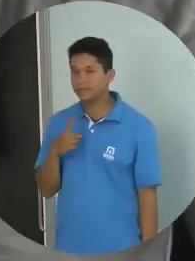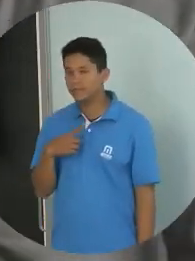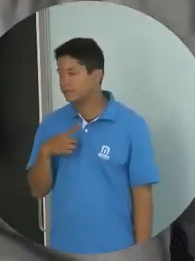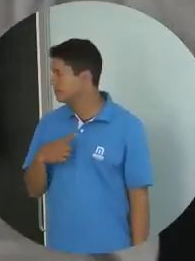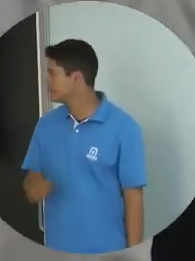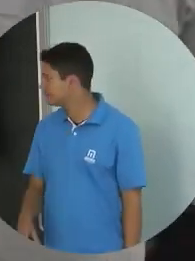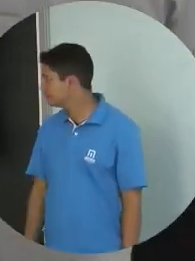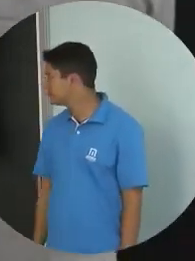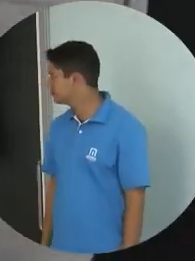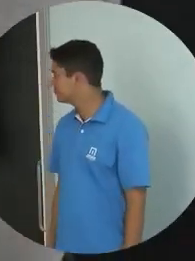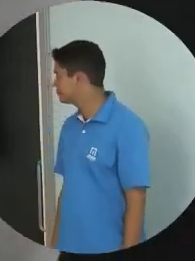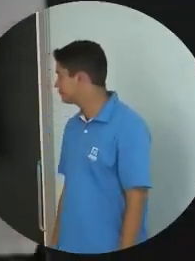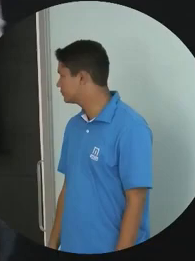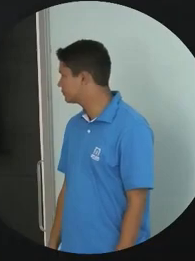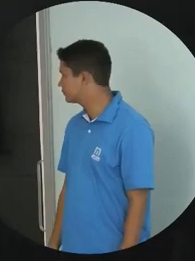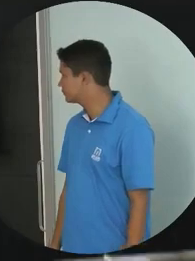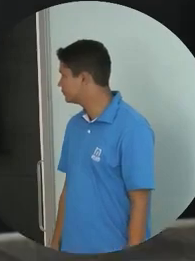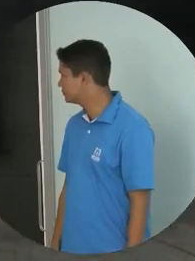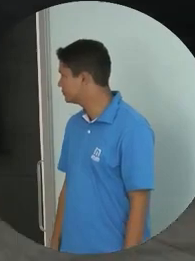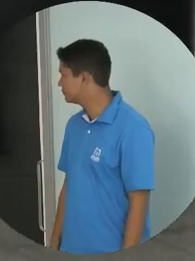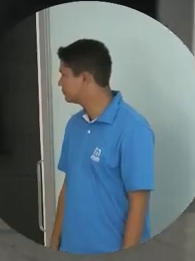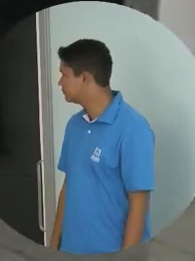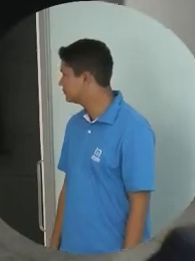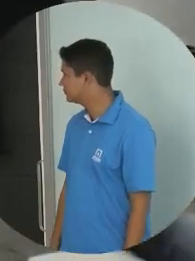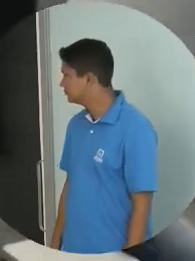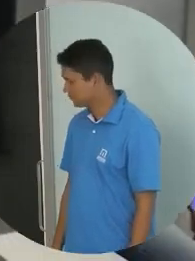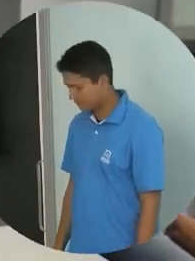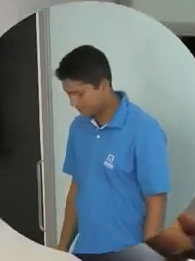obrigado, Eduardo. Se a caneta está...